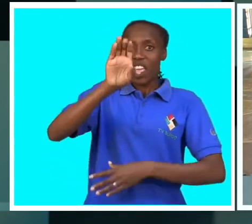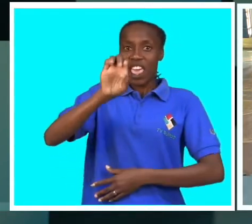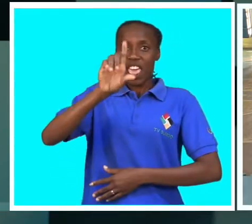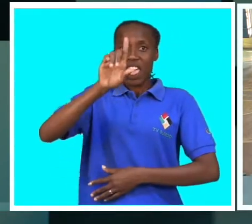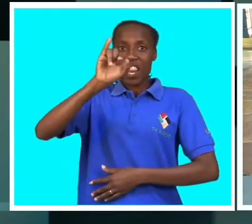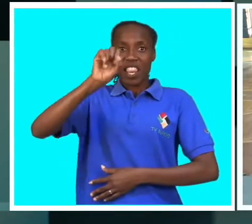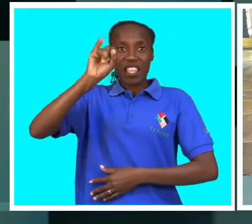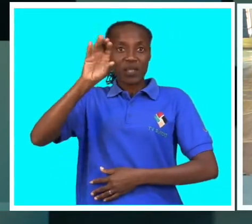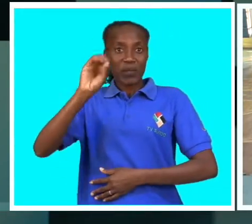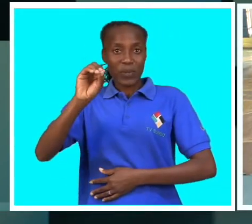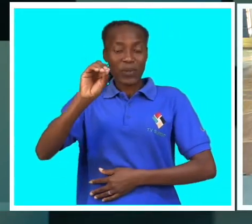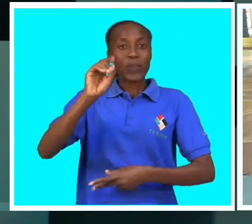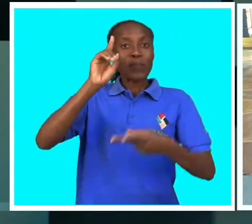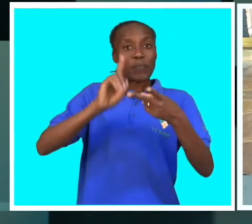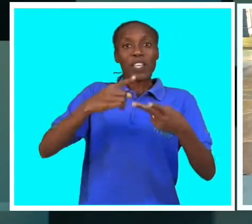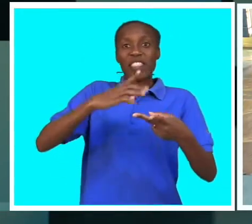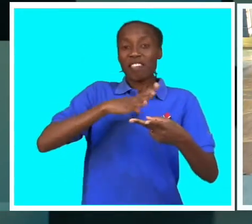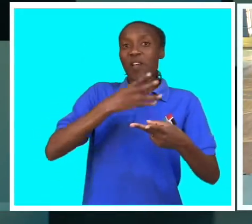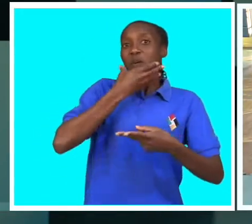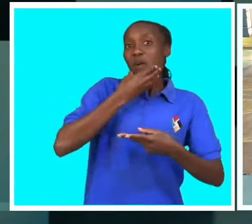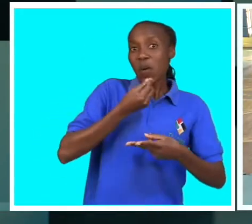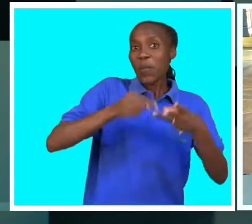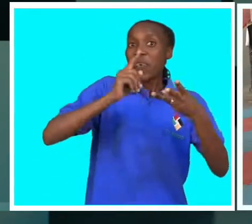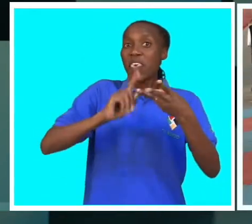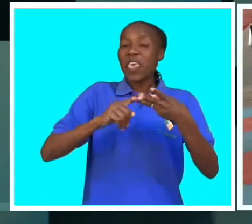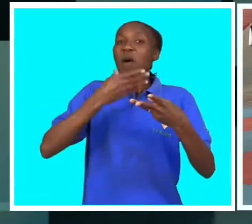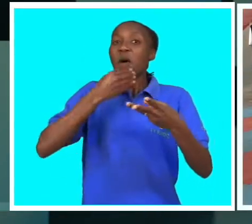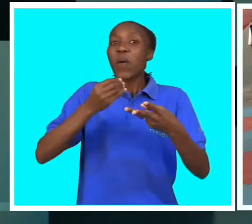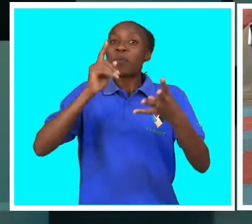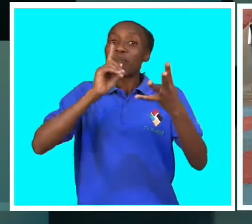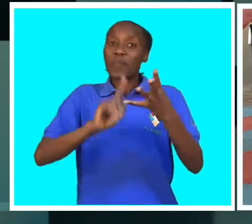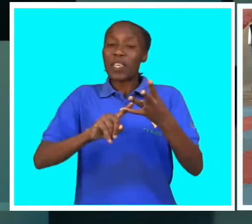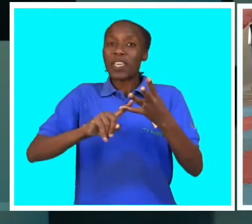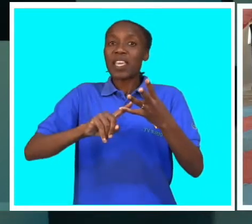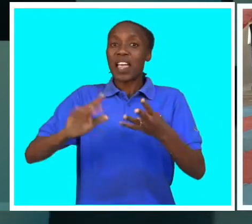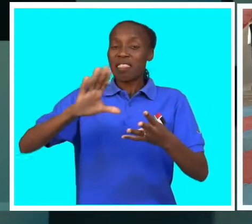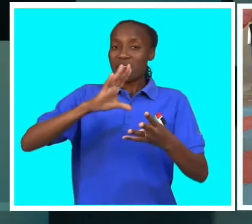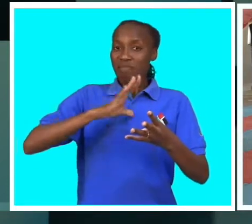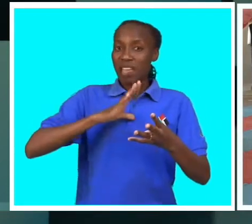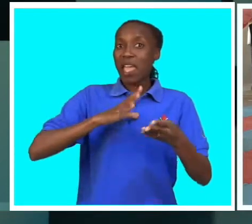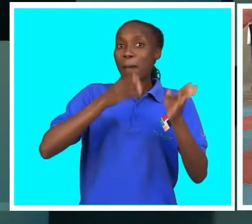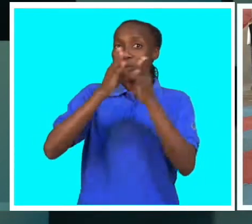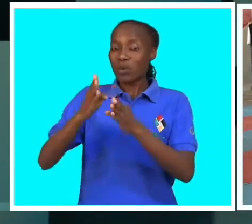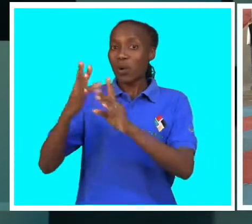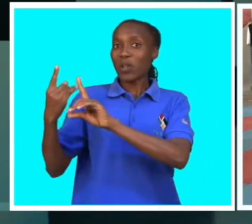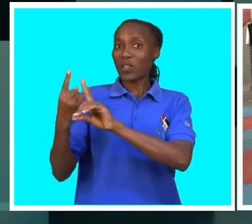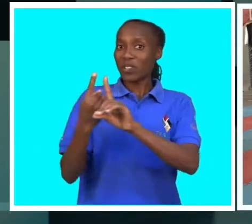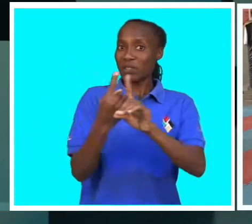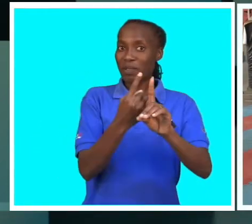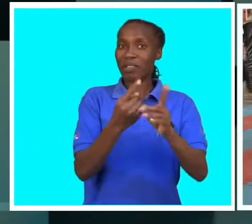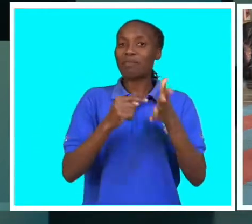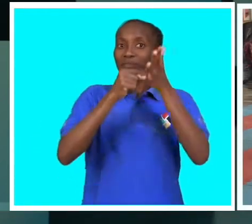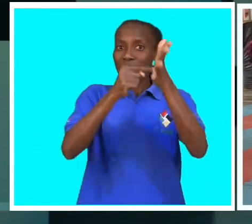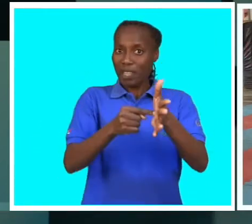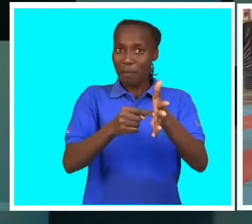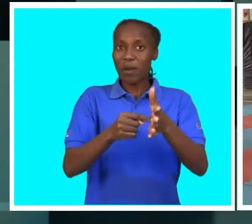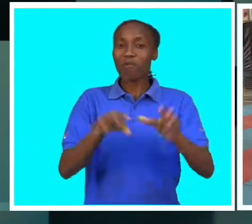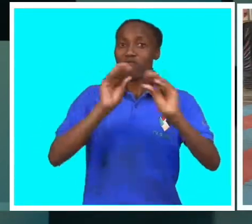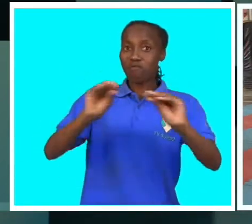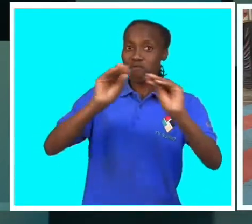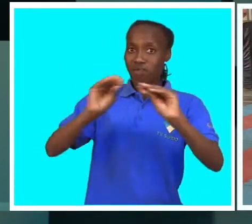Elísio Nakapa, Clemente Madeira e Izaquiela Chaz são alguns exemplos de